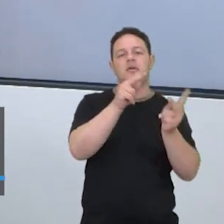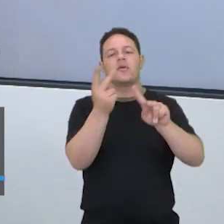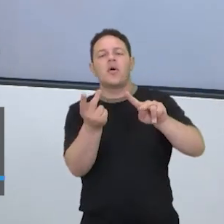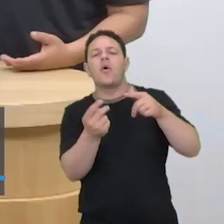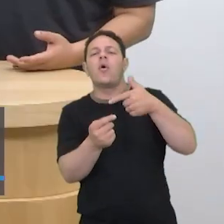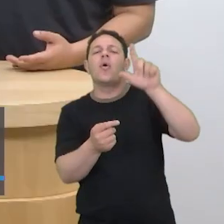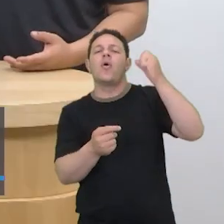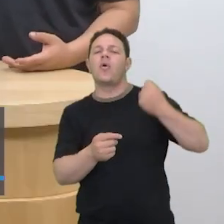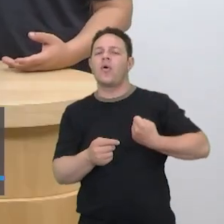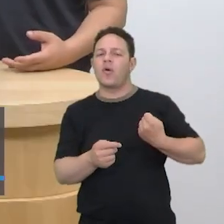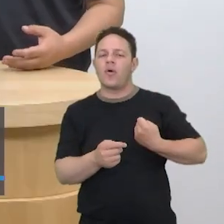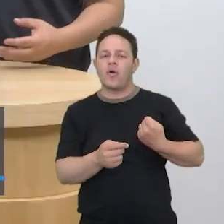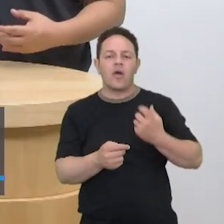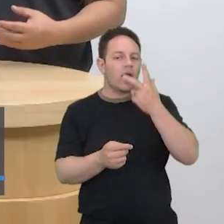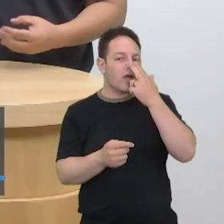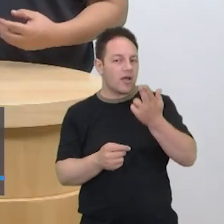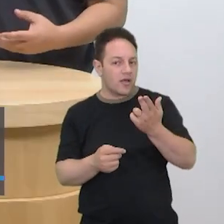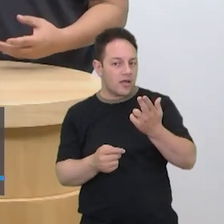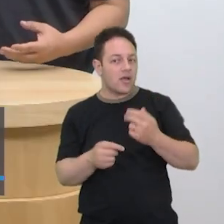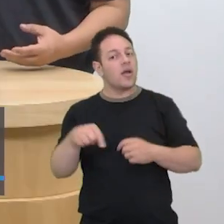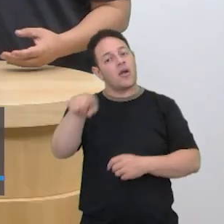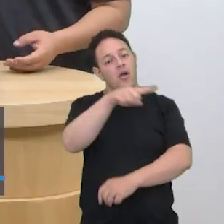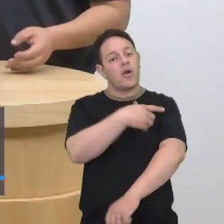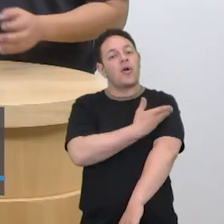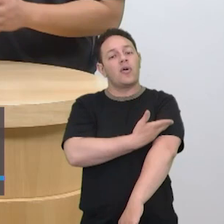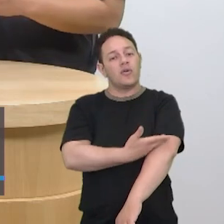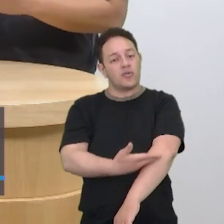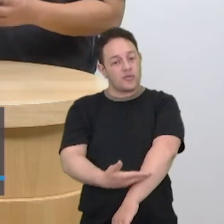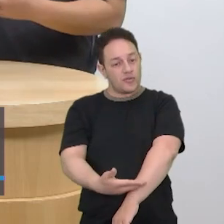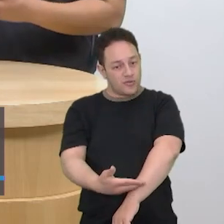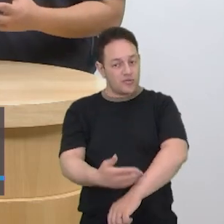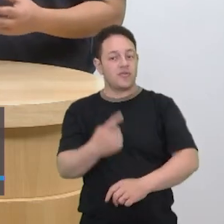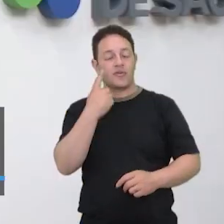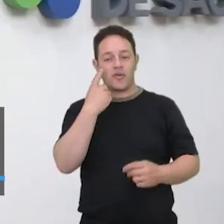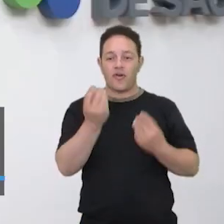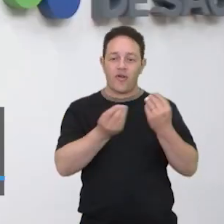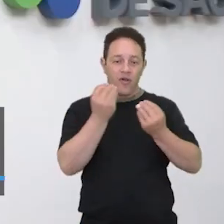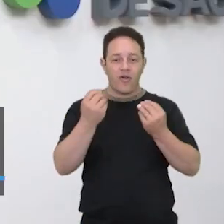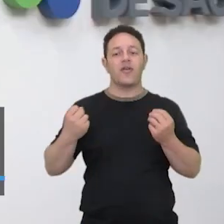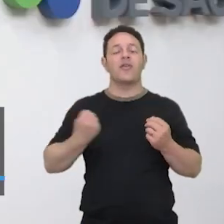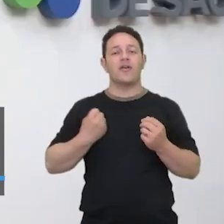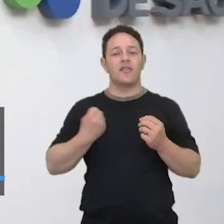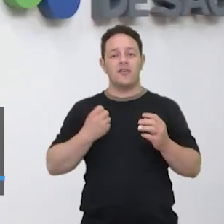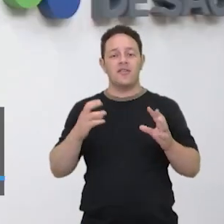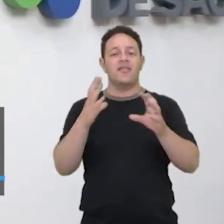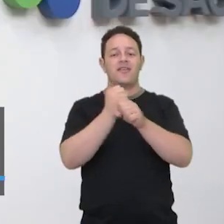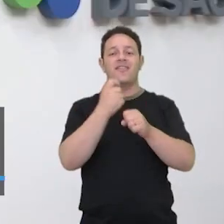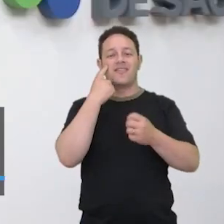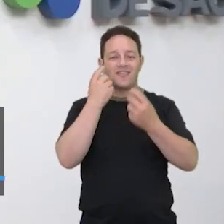sensível. O que vocês estão mais acostumados, né? Números inteiros,